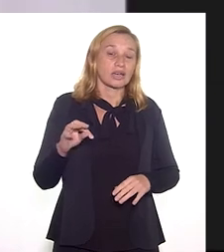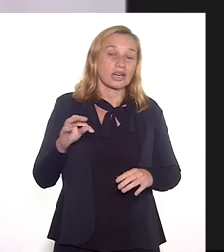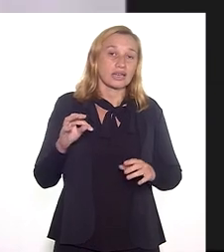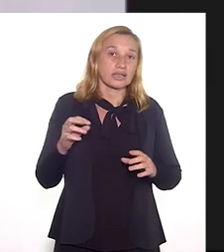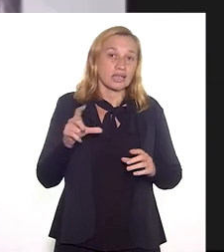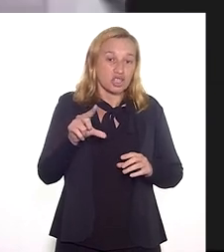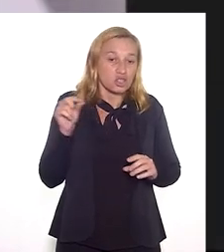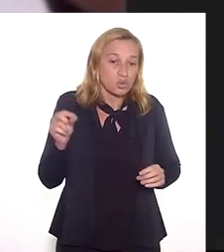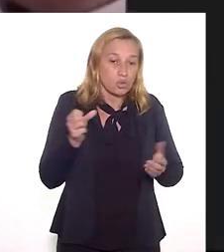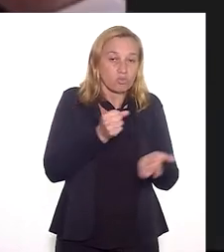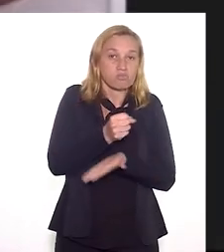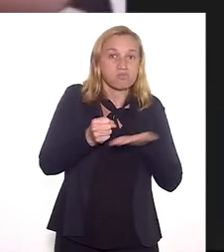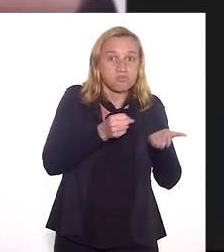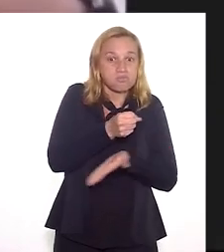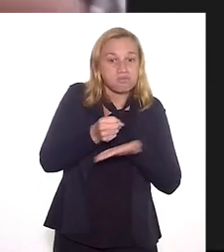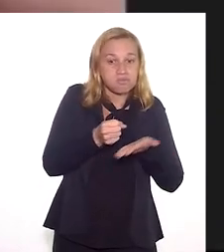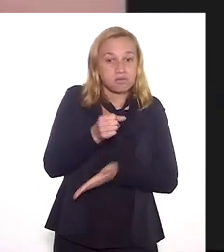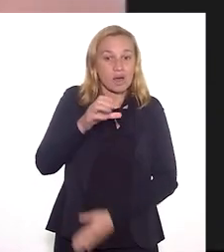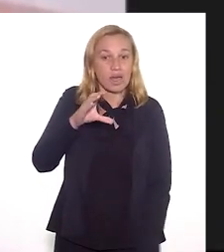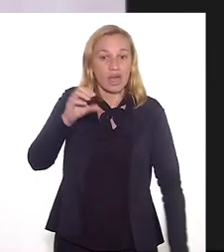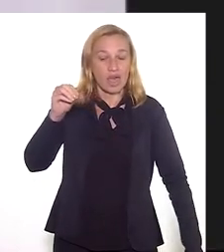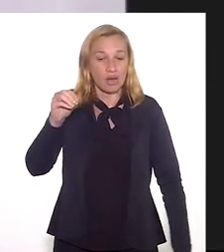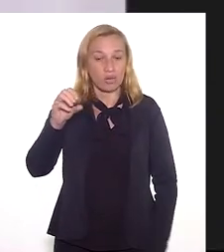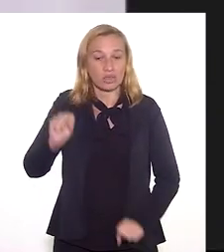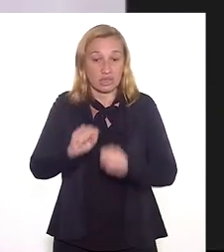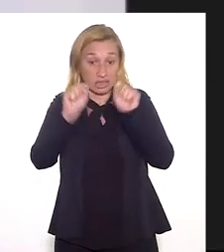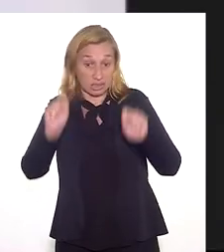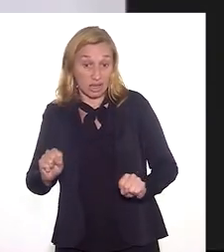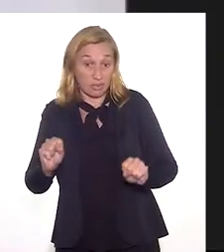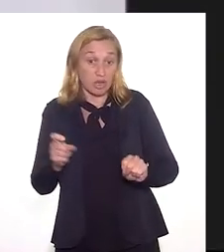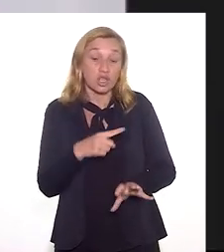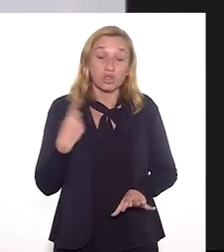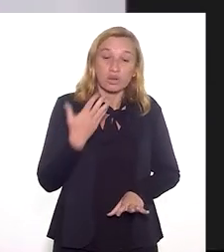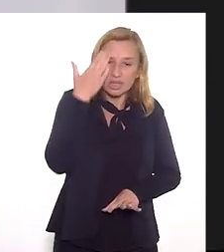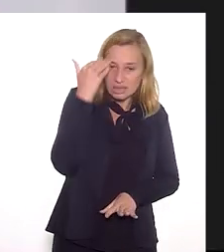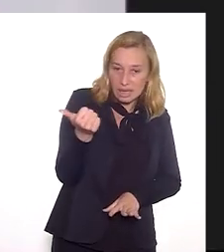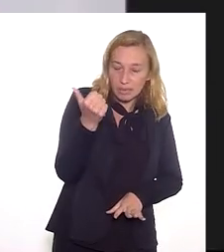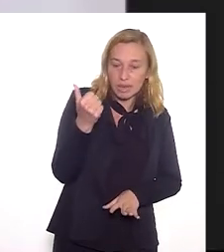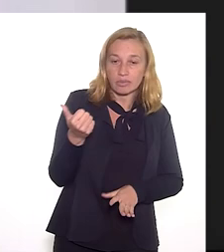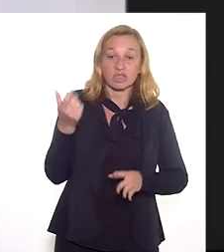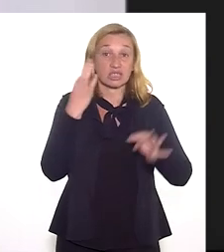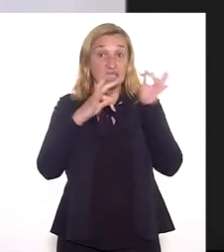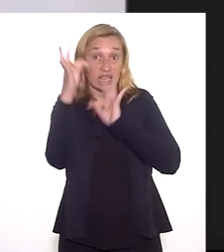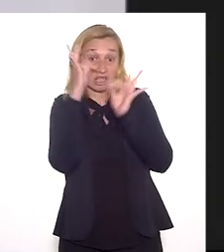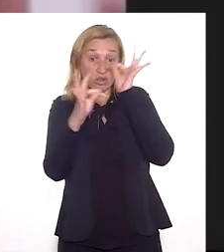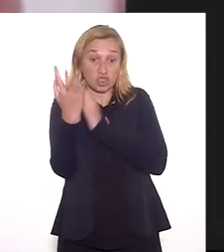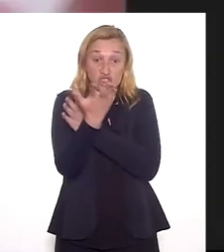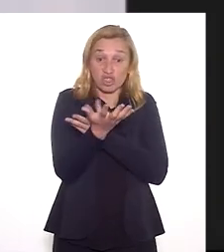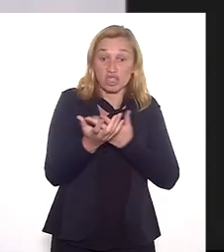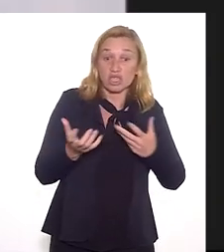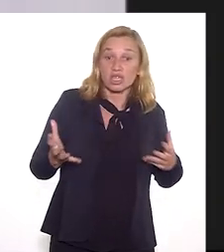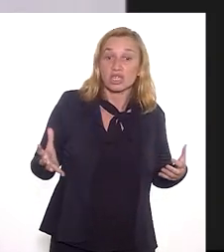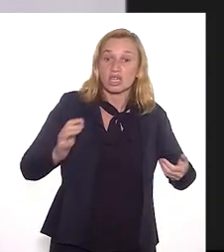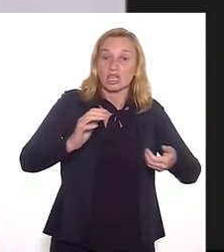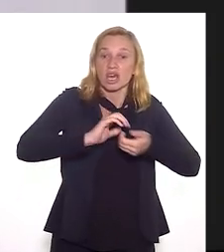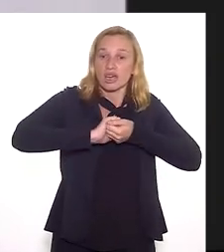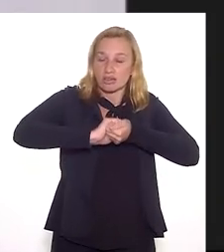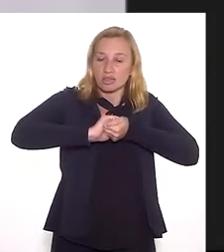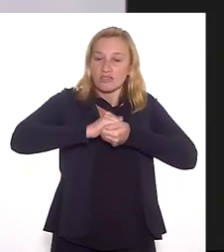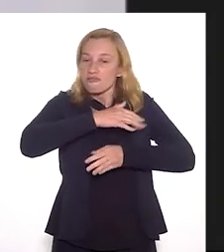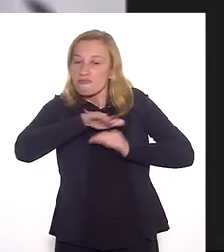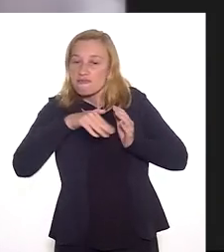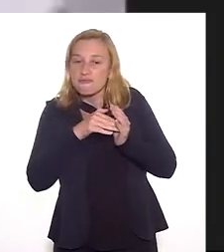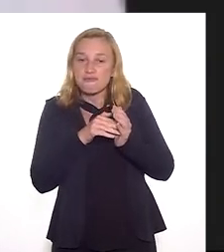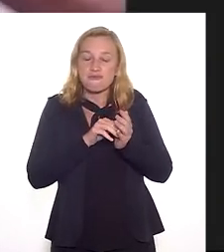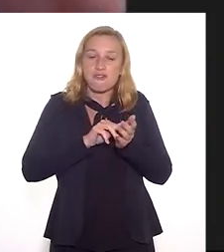Summit ele tomou muito essa decisão baseado no ecossistema, então, e a gente sabe que tecnologia